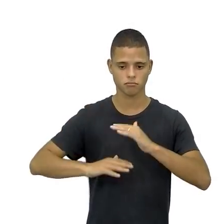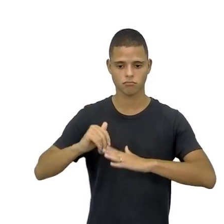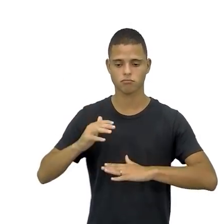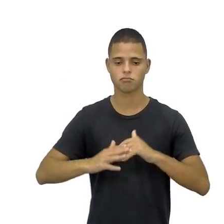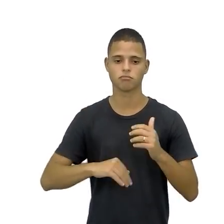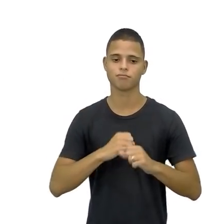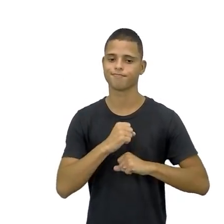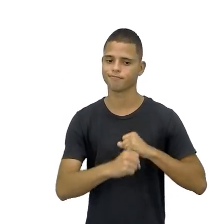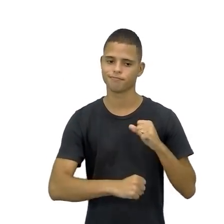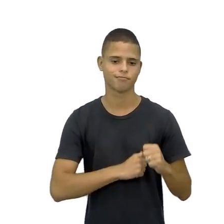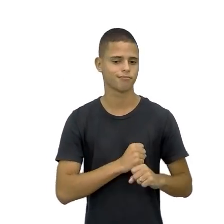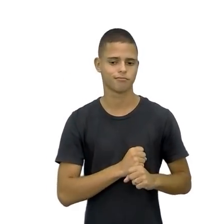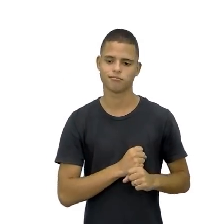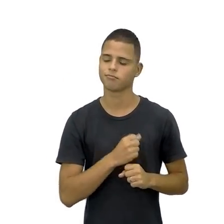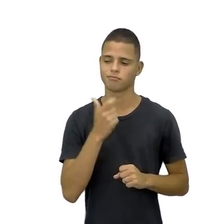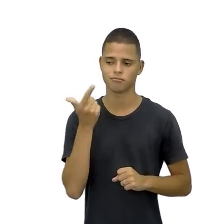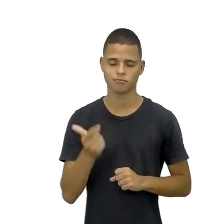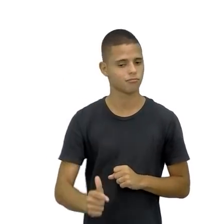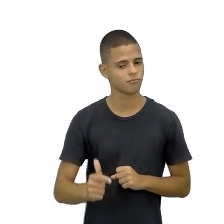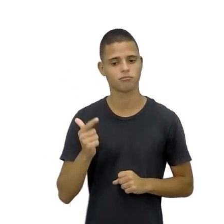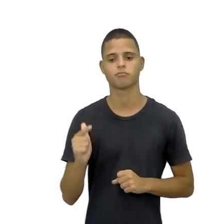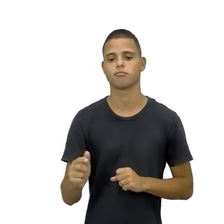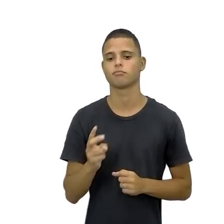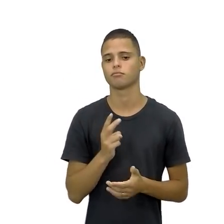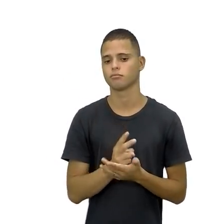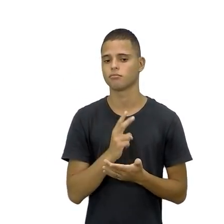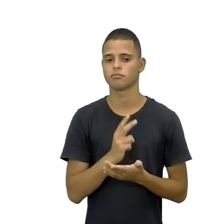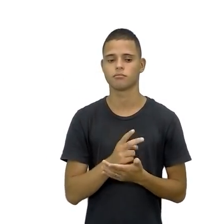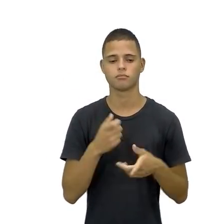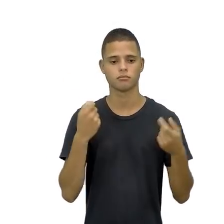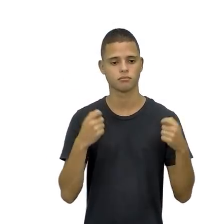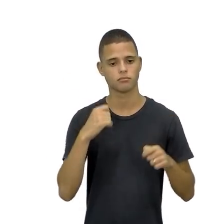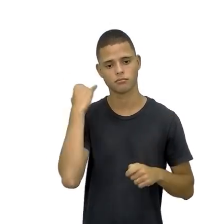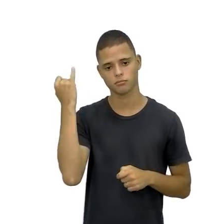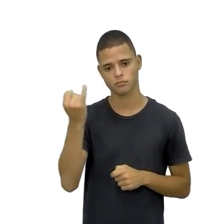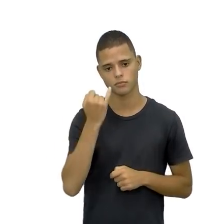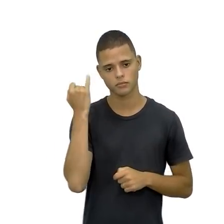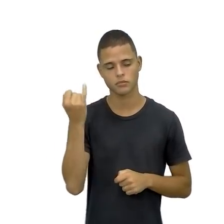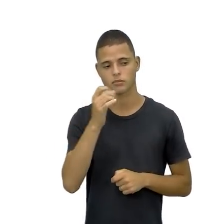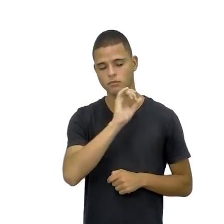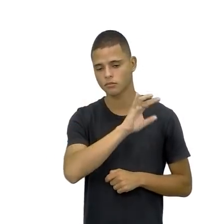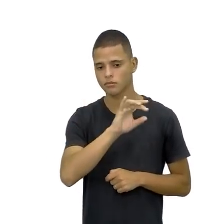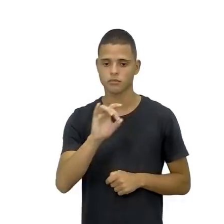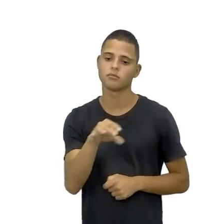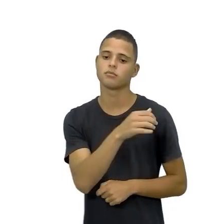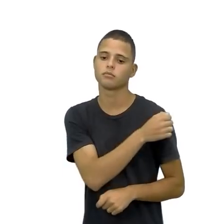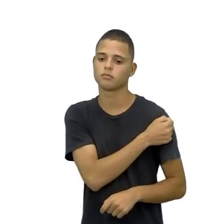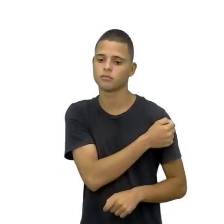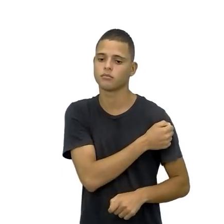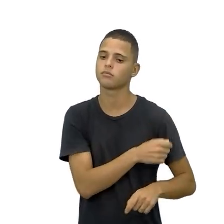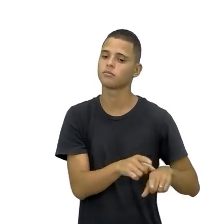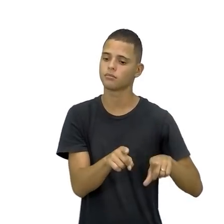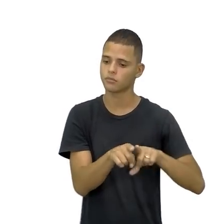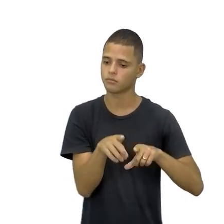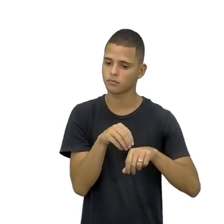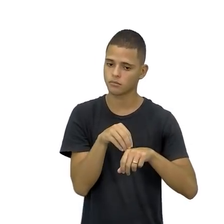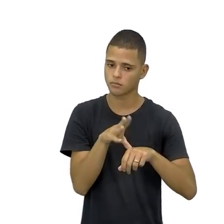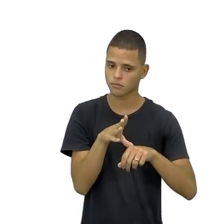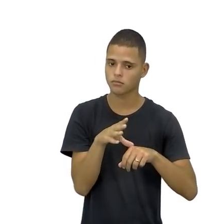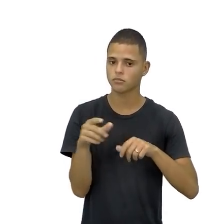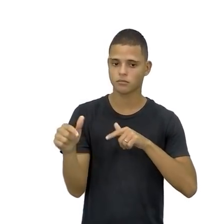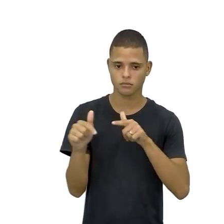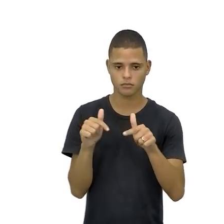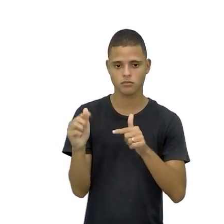são imprescindíveis para a continuidade da trajetória escolar dos estudantes. Foram também sugeridas, né, que